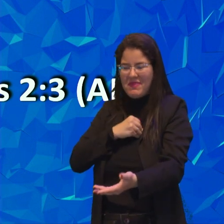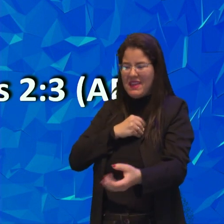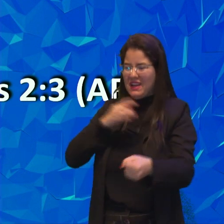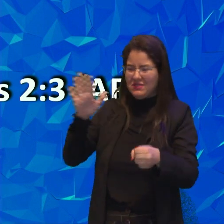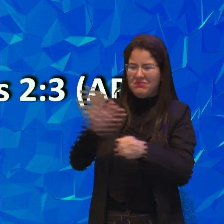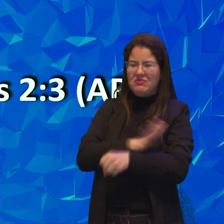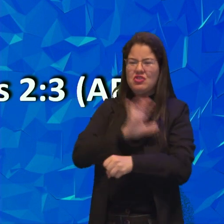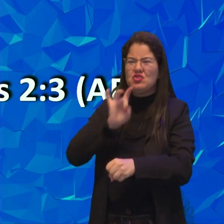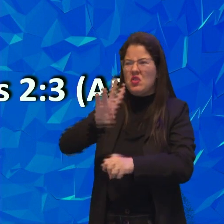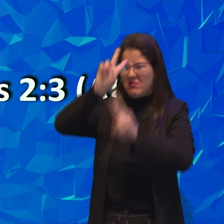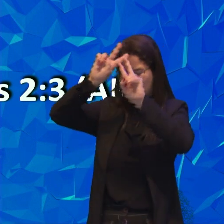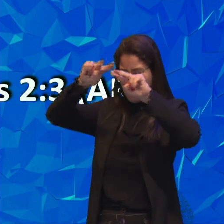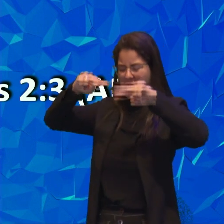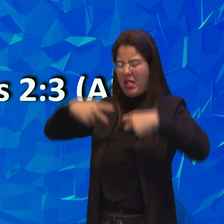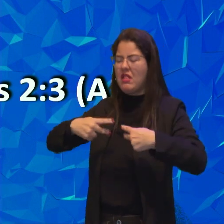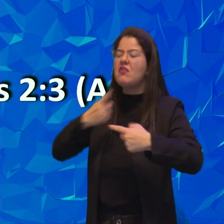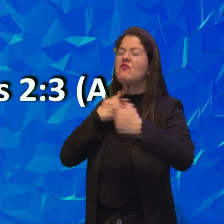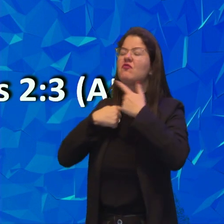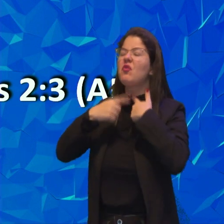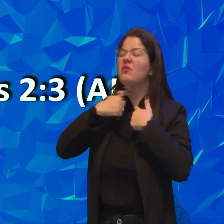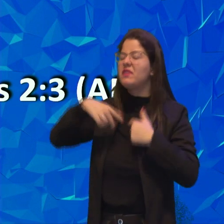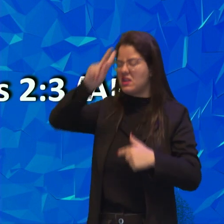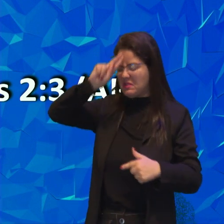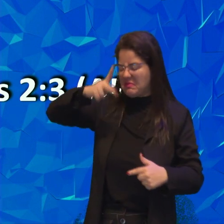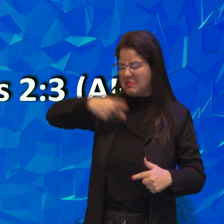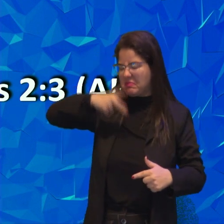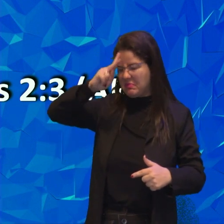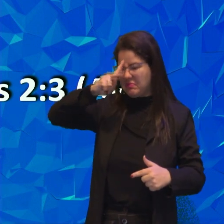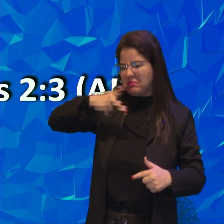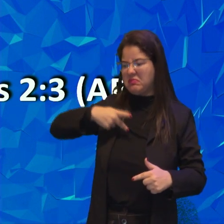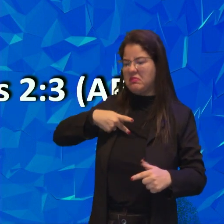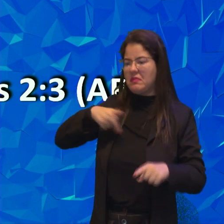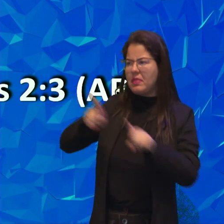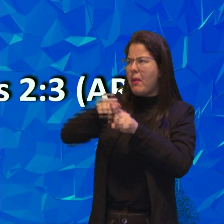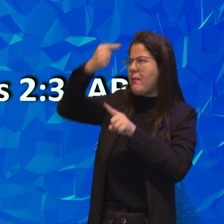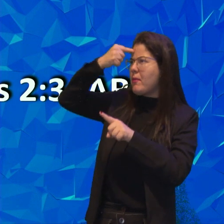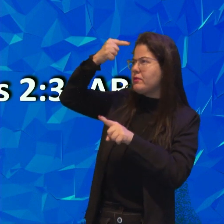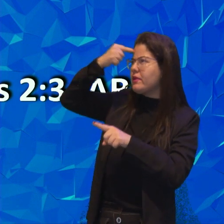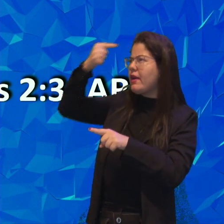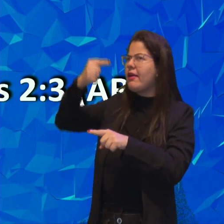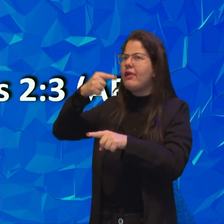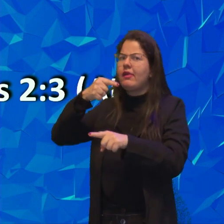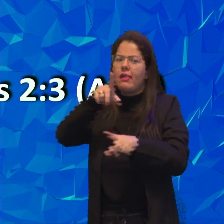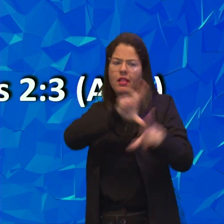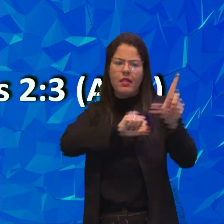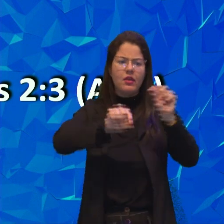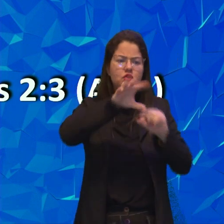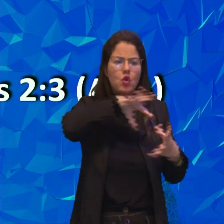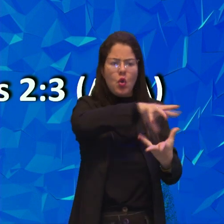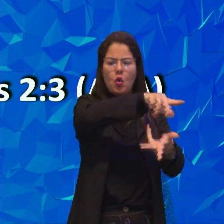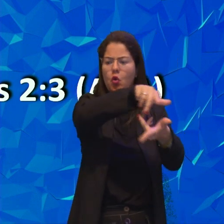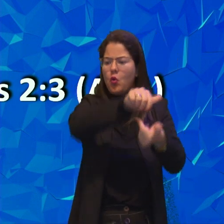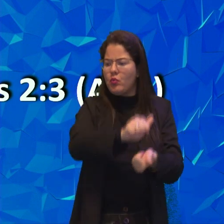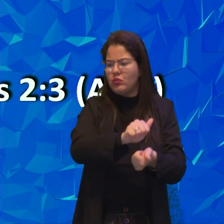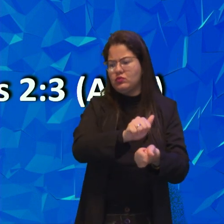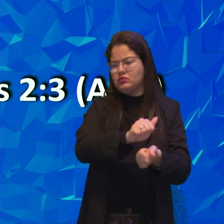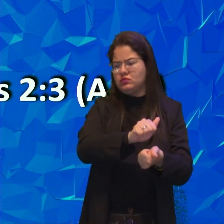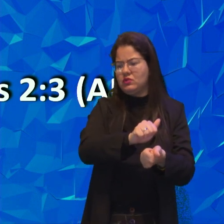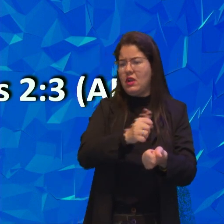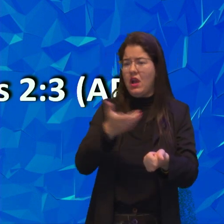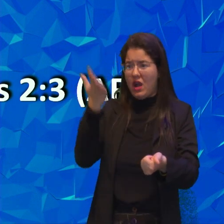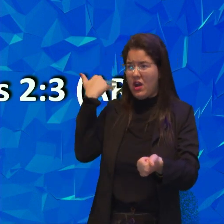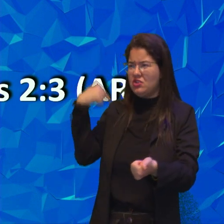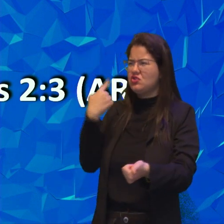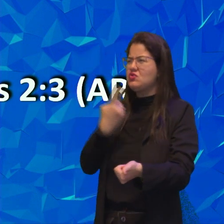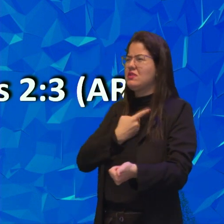nossa carne, fazendo a vontade da carne e dos pensamentos, e éramos por natureza filhos da